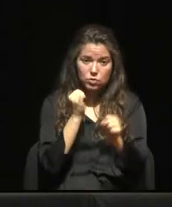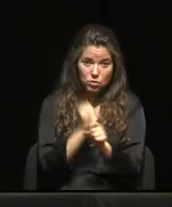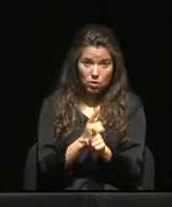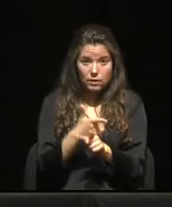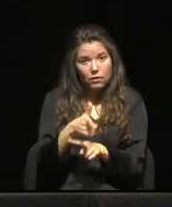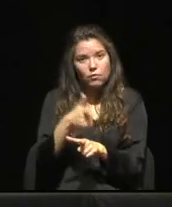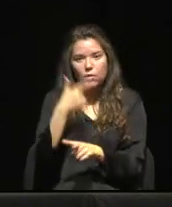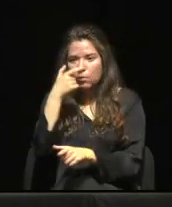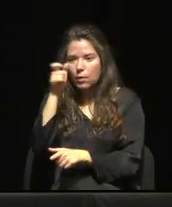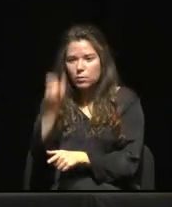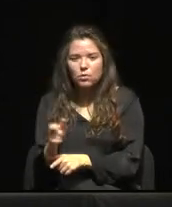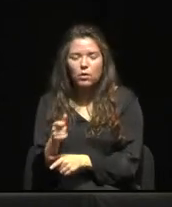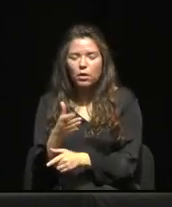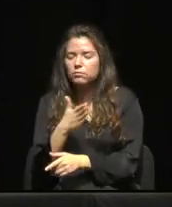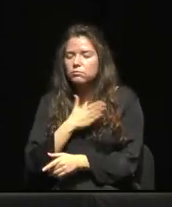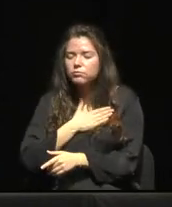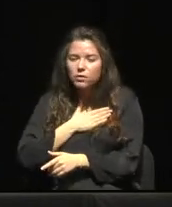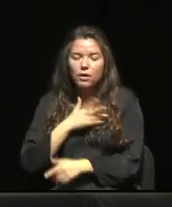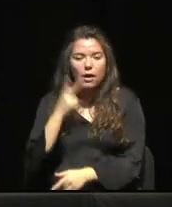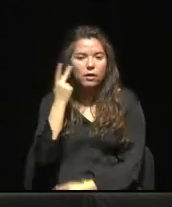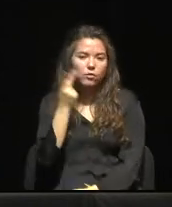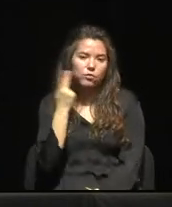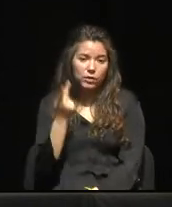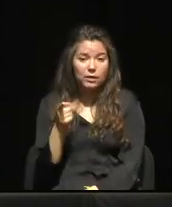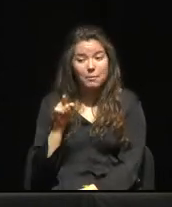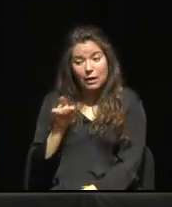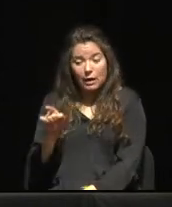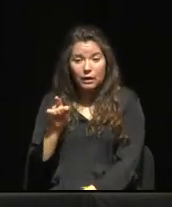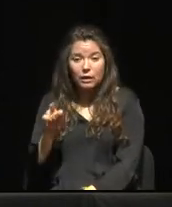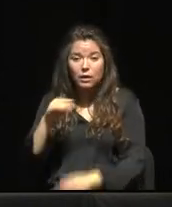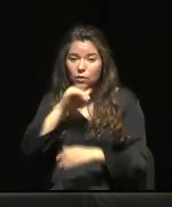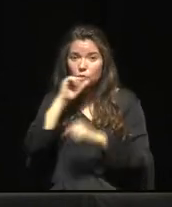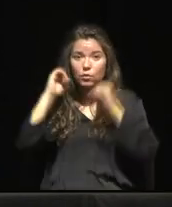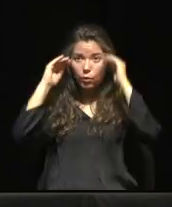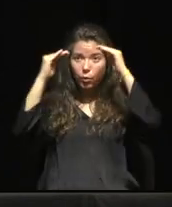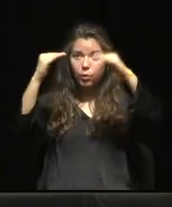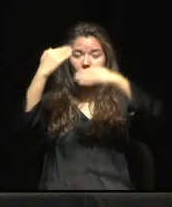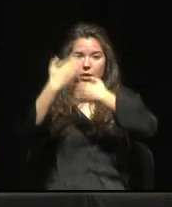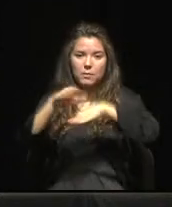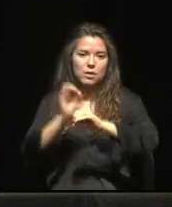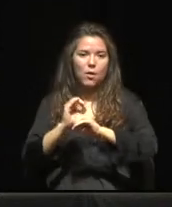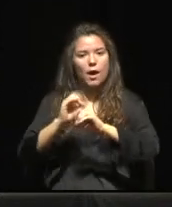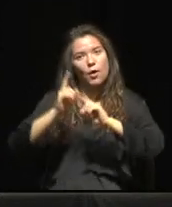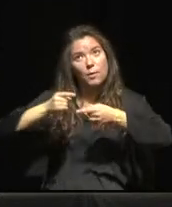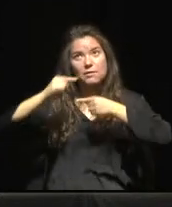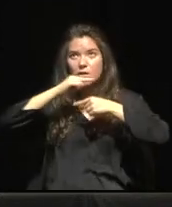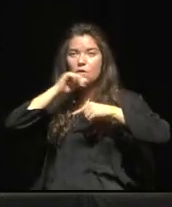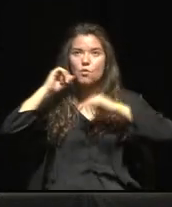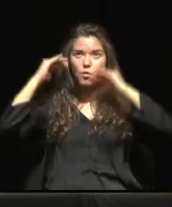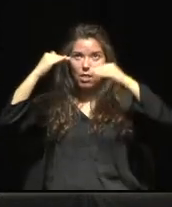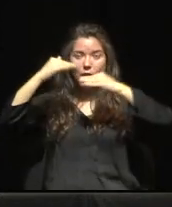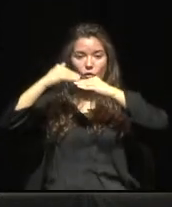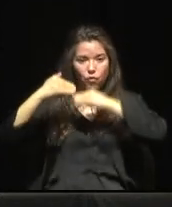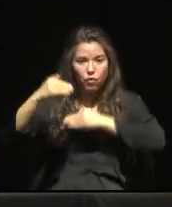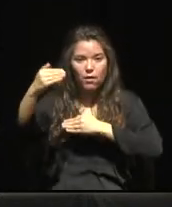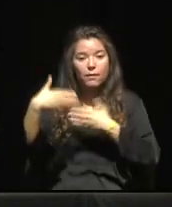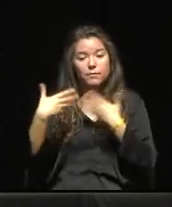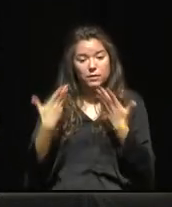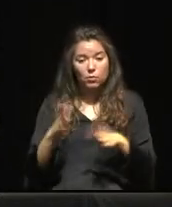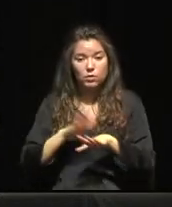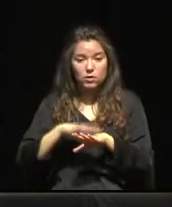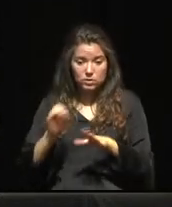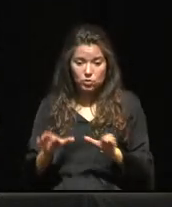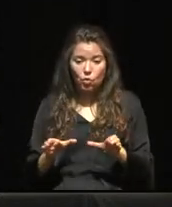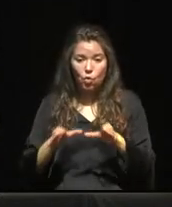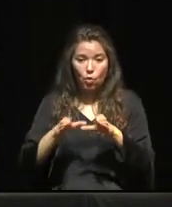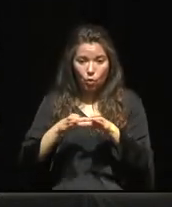foi um homem profundamente apaixonado pela vida para ele o céu não é o limite é o ponto de partida neste sentido veem o grupo